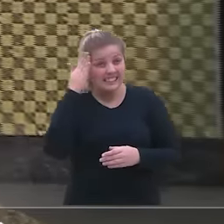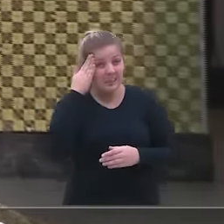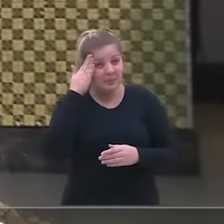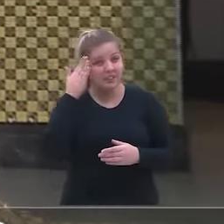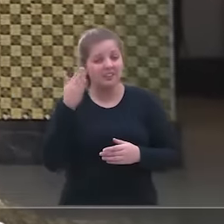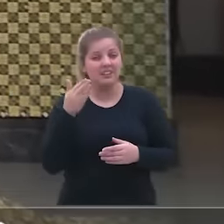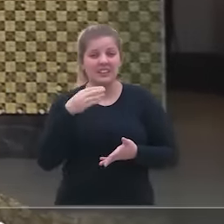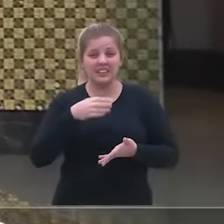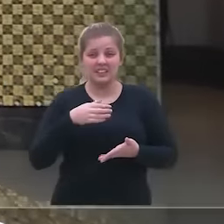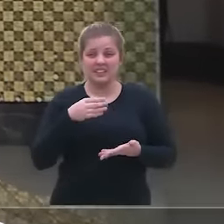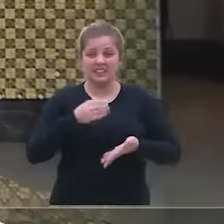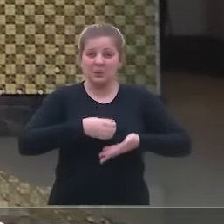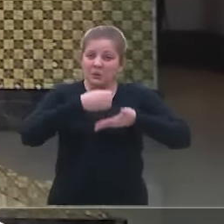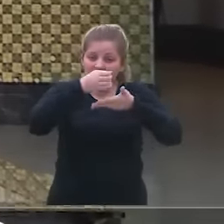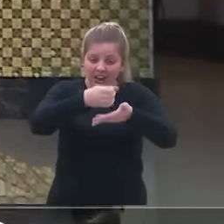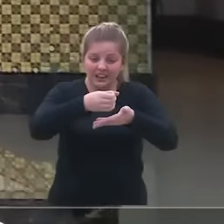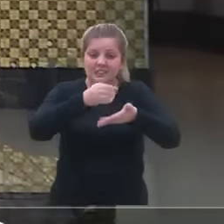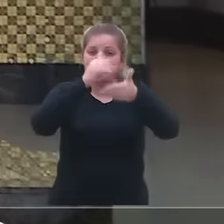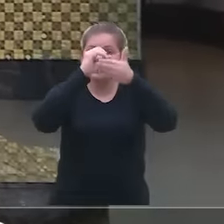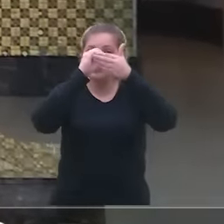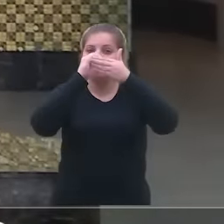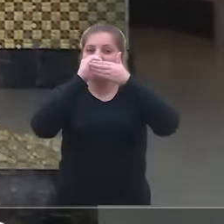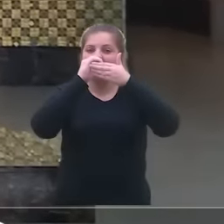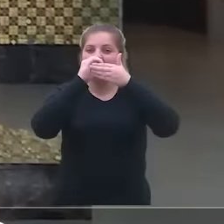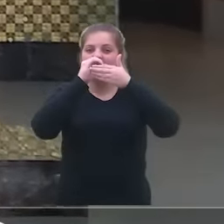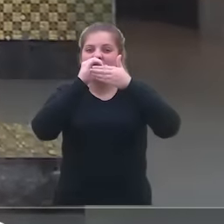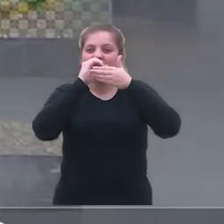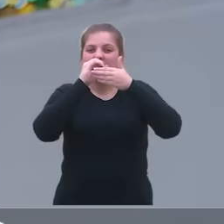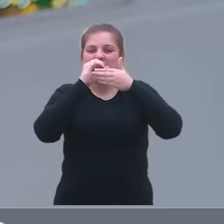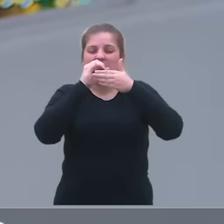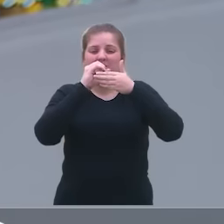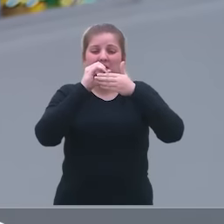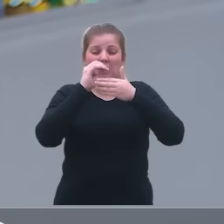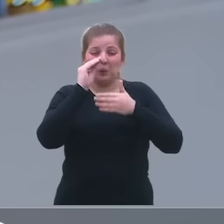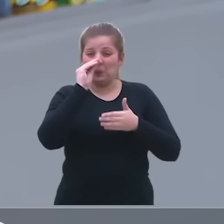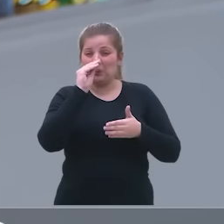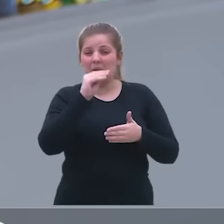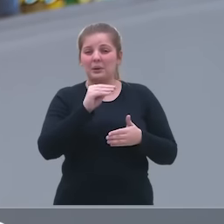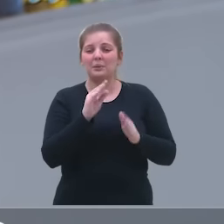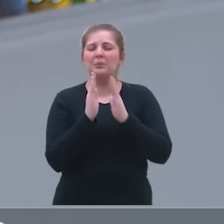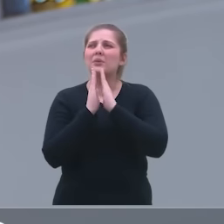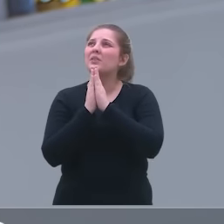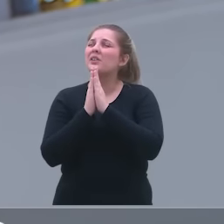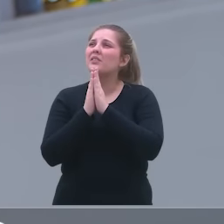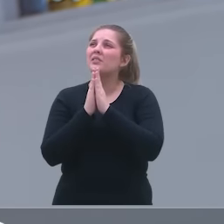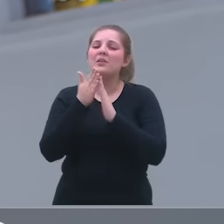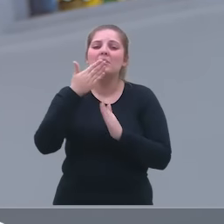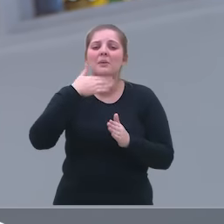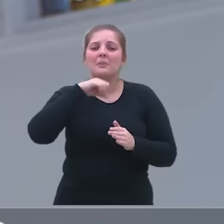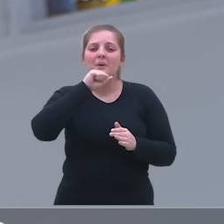que irão beber desse Cálice Amargo Pai Afasta de Mim este